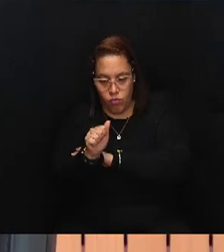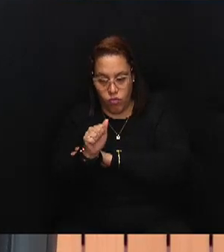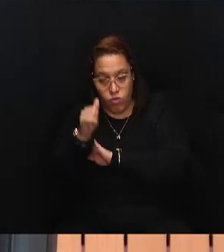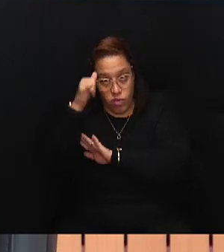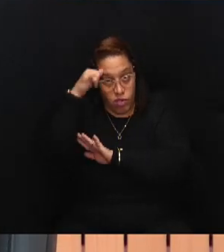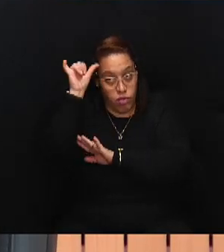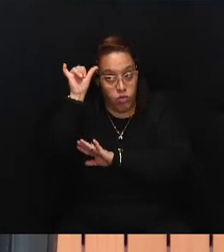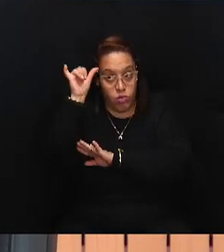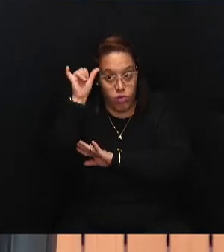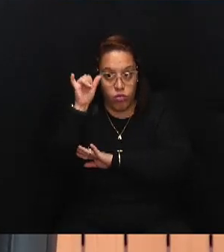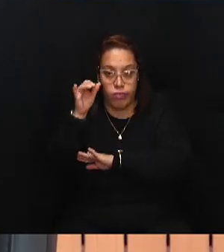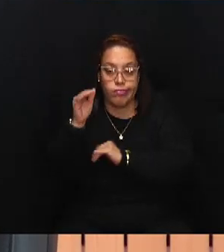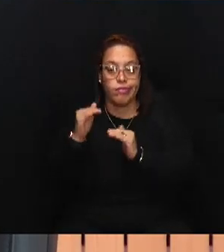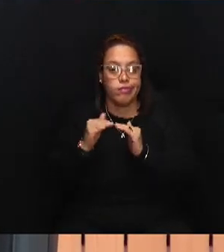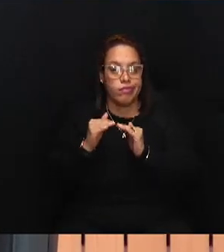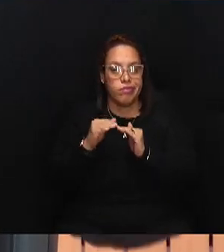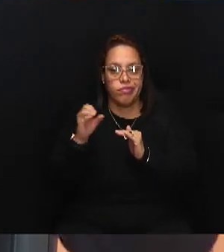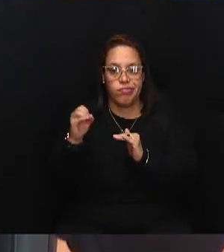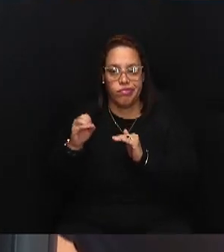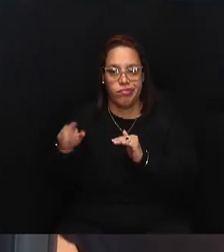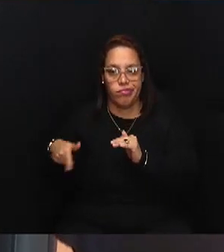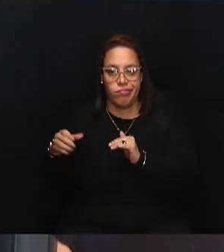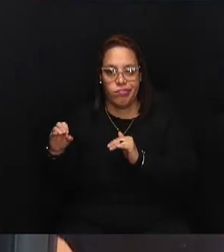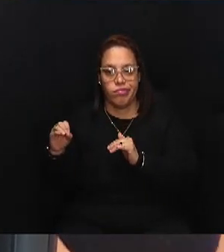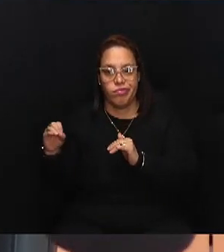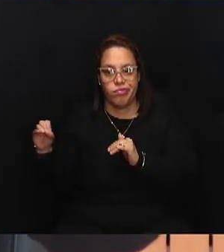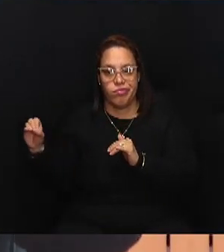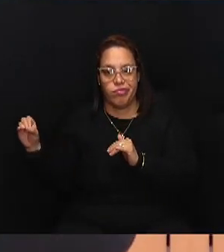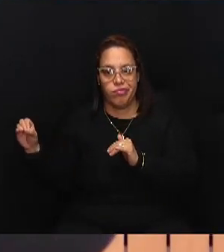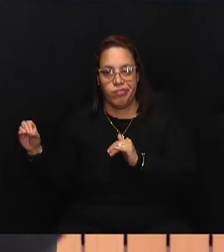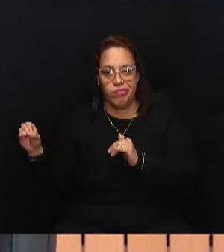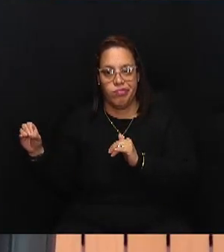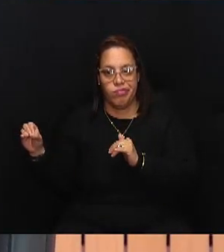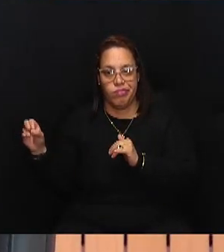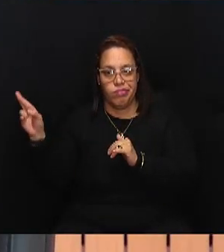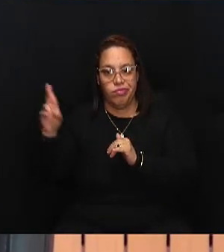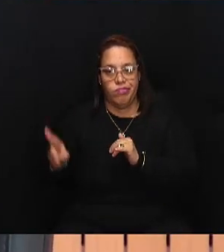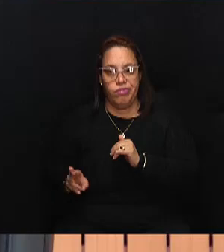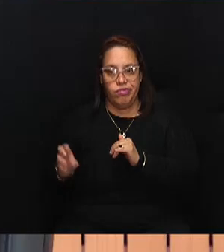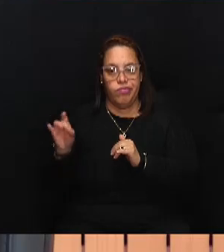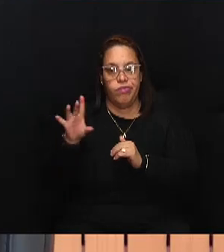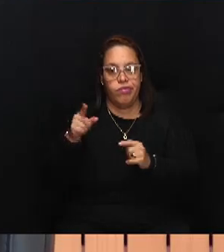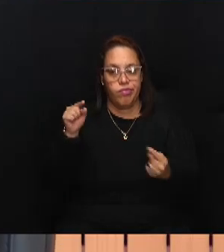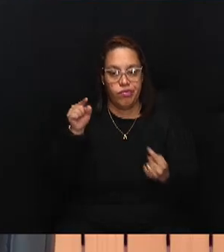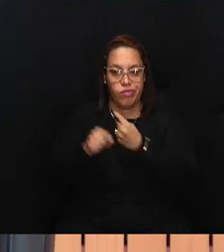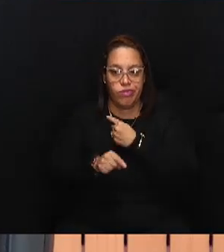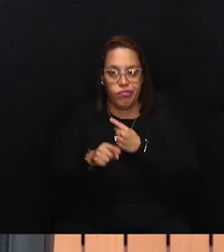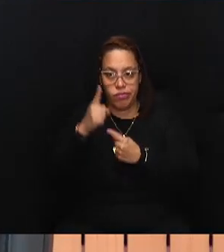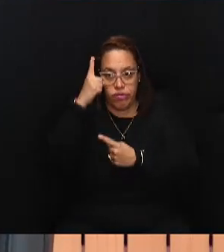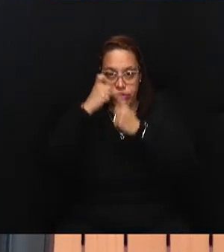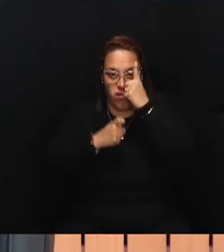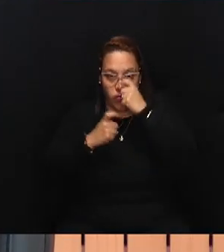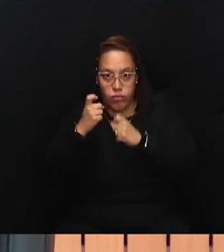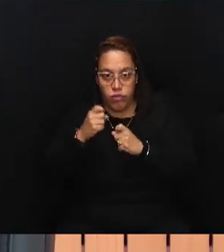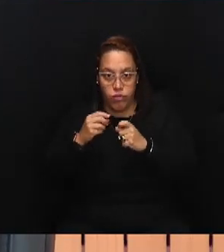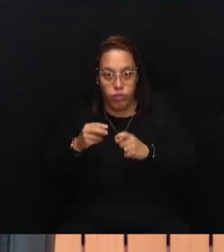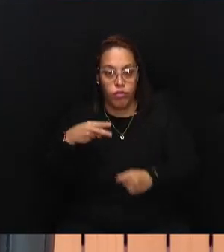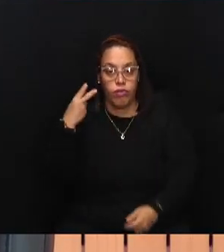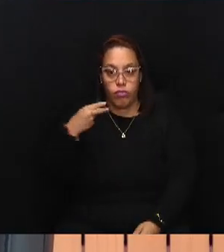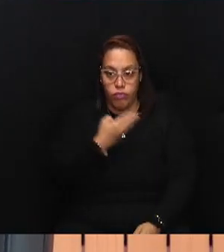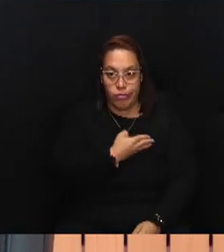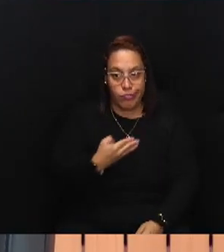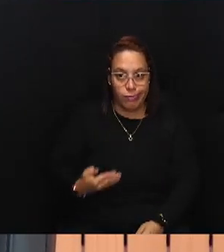aí, com certeza é 0,00, qualquer coisa. Só vamos fazer o enfrentamento da violência e implementar a política